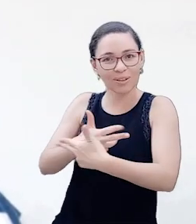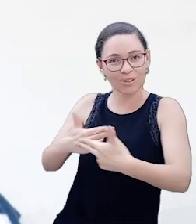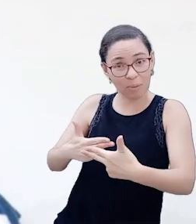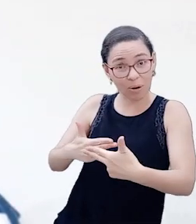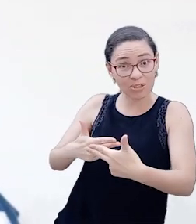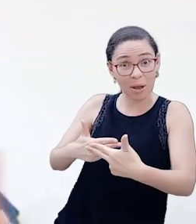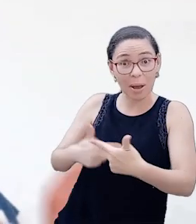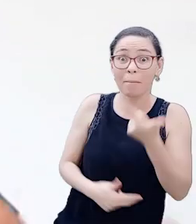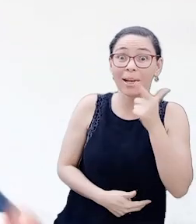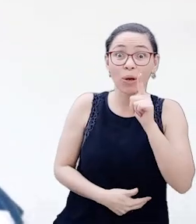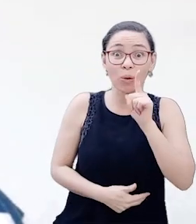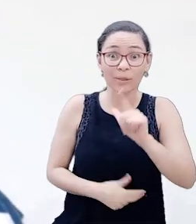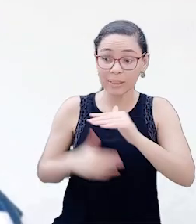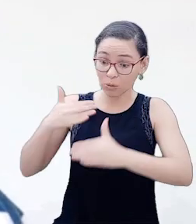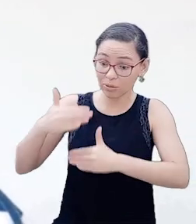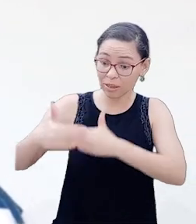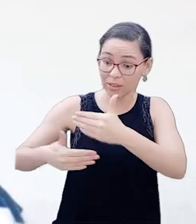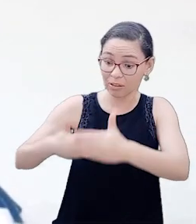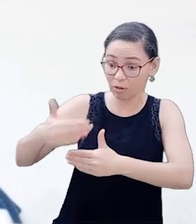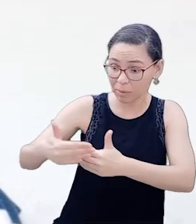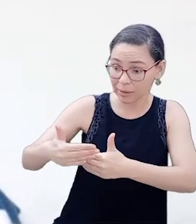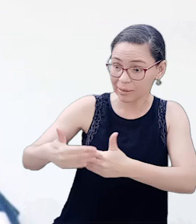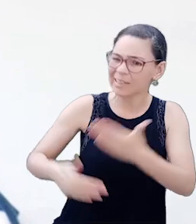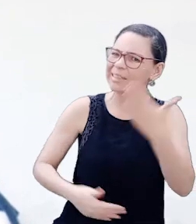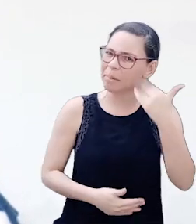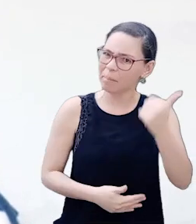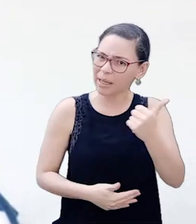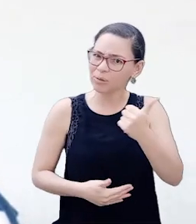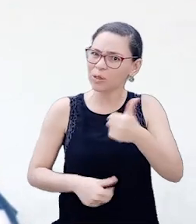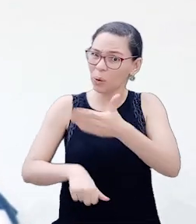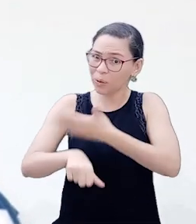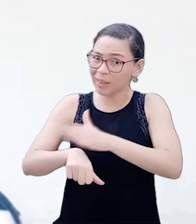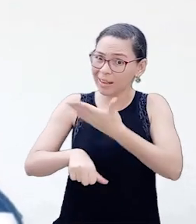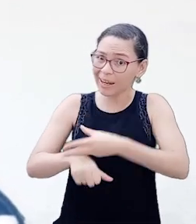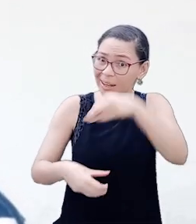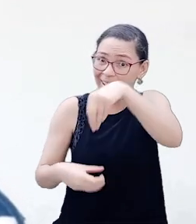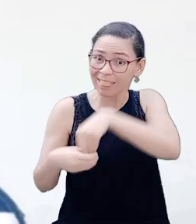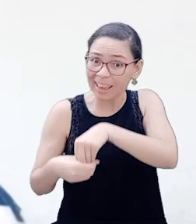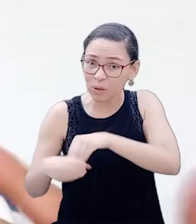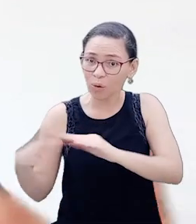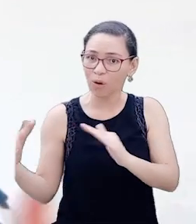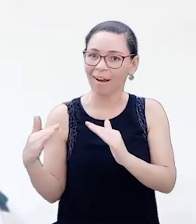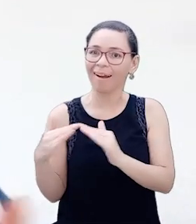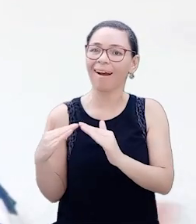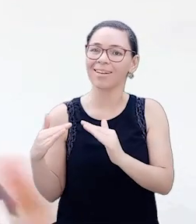muitas vezes, os atletas tiveram que treinar em casa e nossas intervenções também tiveram que ser feitas